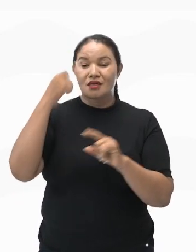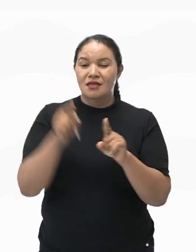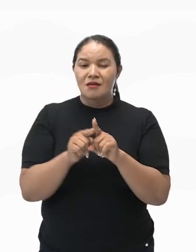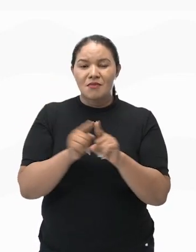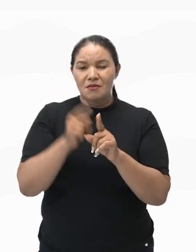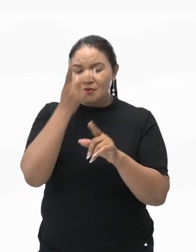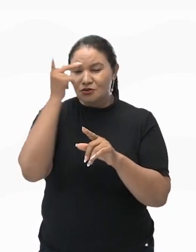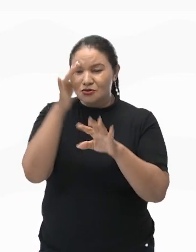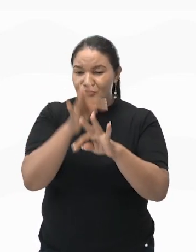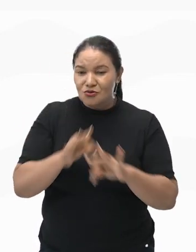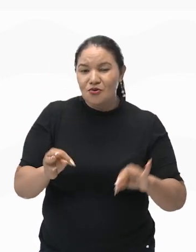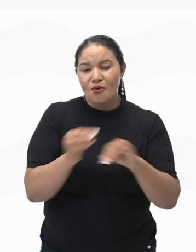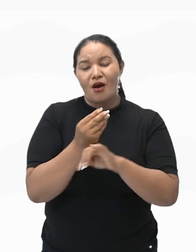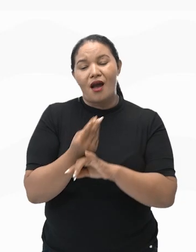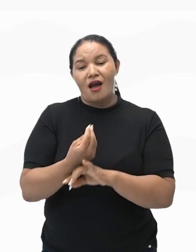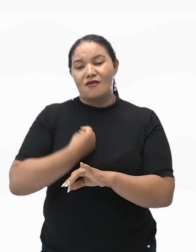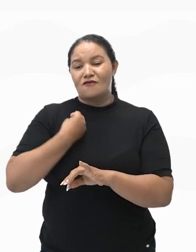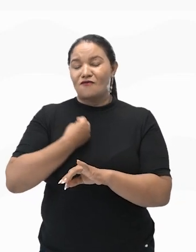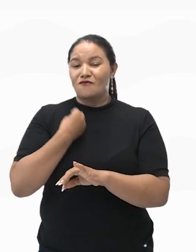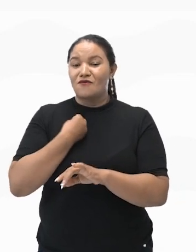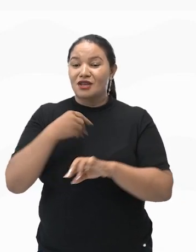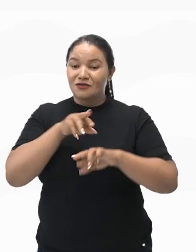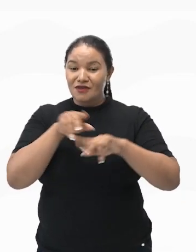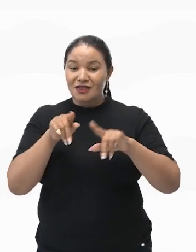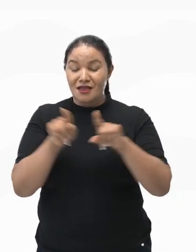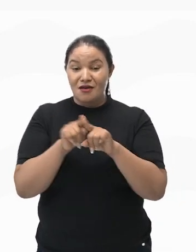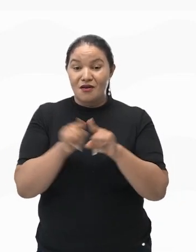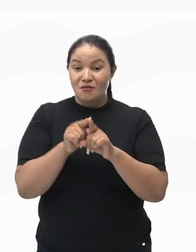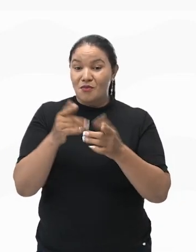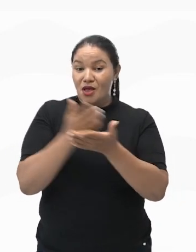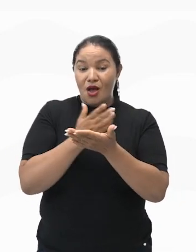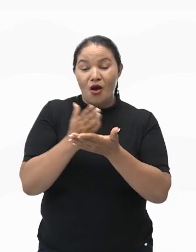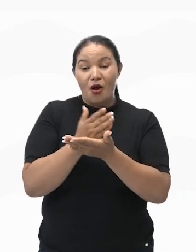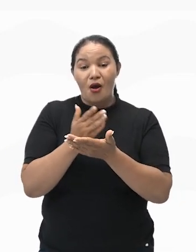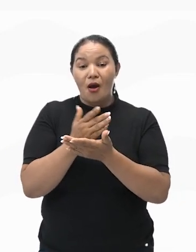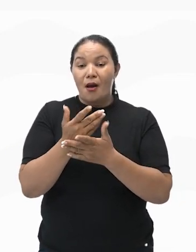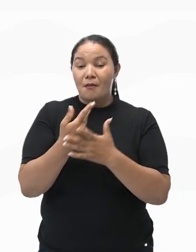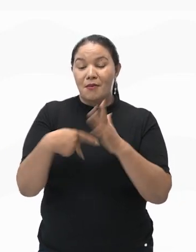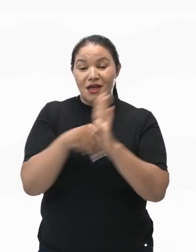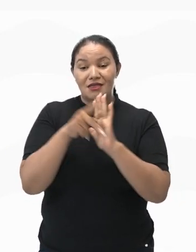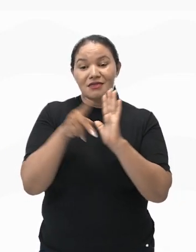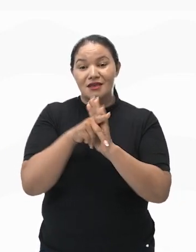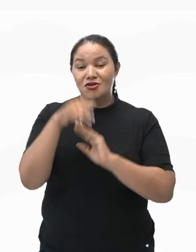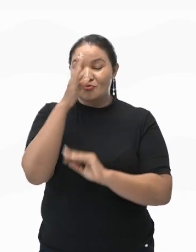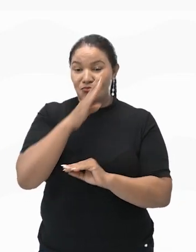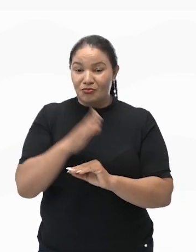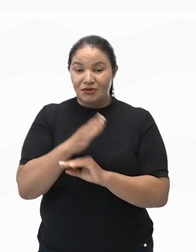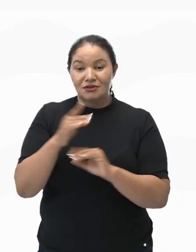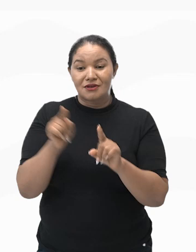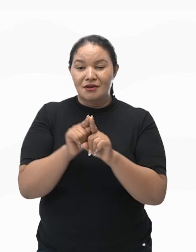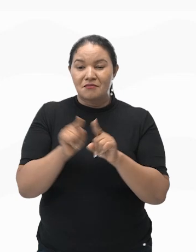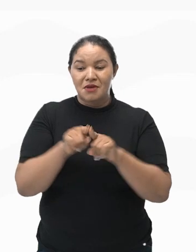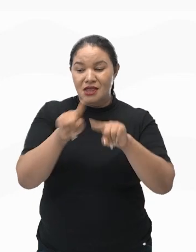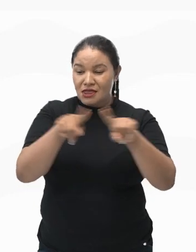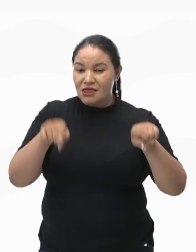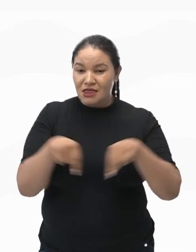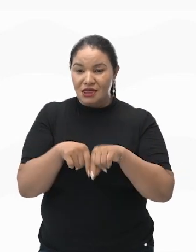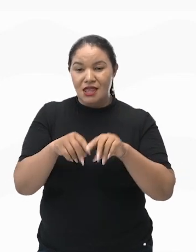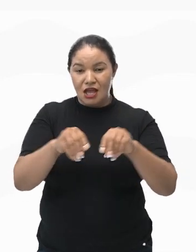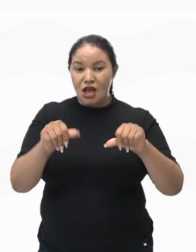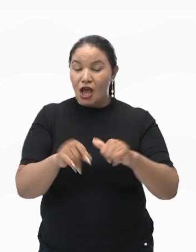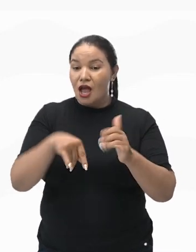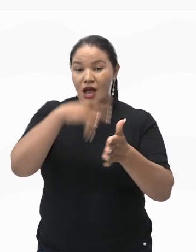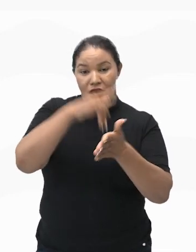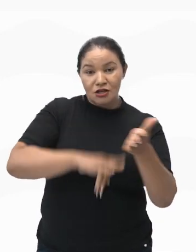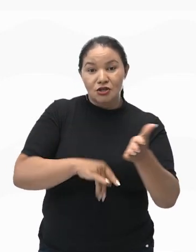culturalmente diferentes, parte da sociedade brasileira, né? Com direito aos seus territórios. Inclusive, a